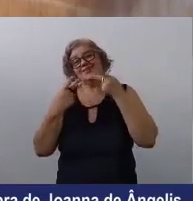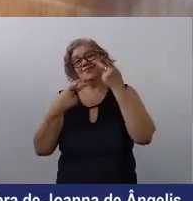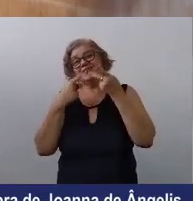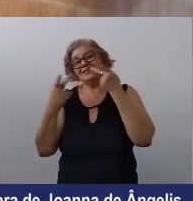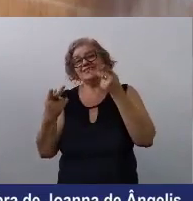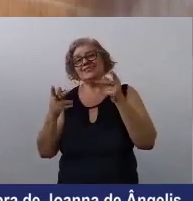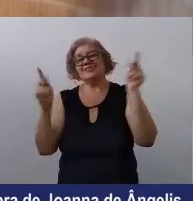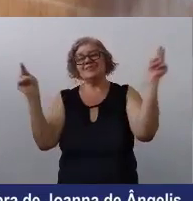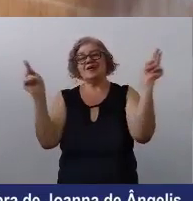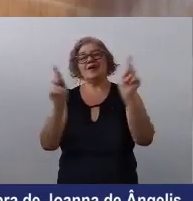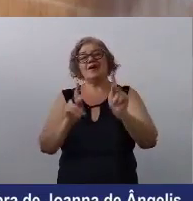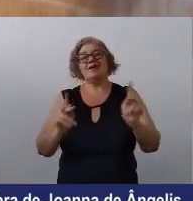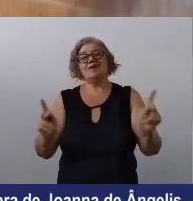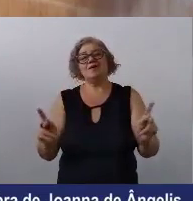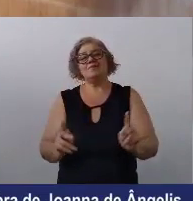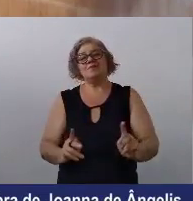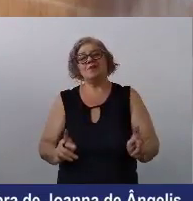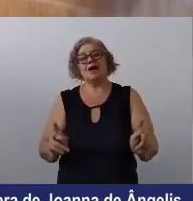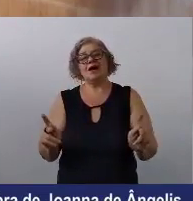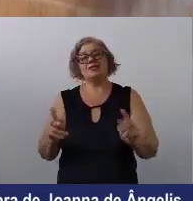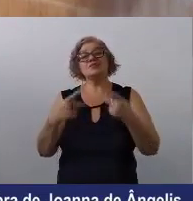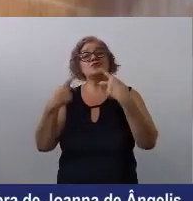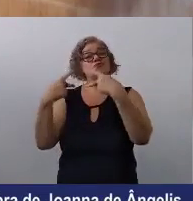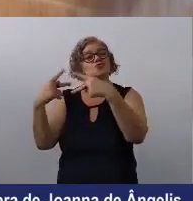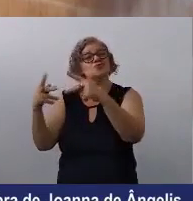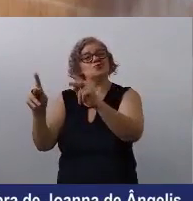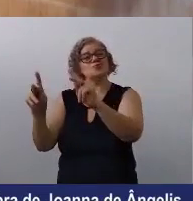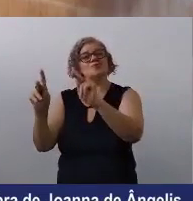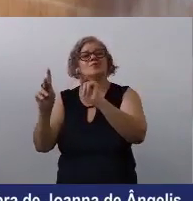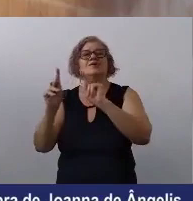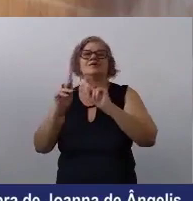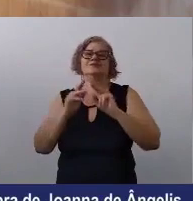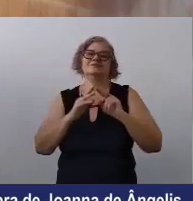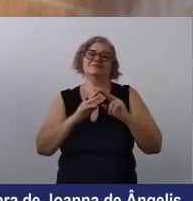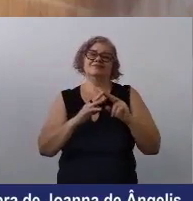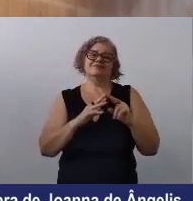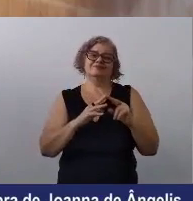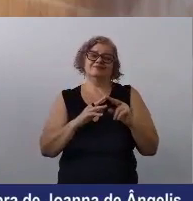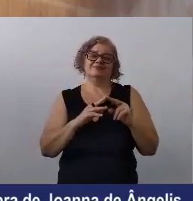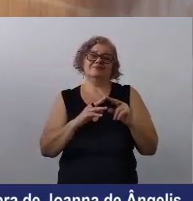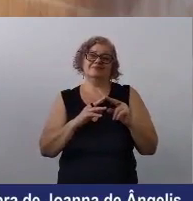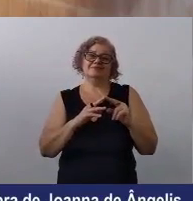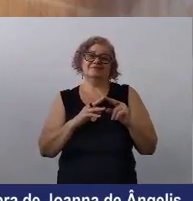disse: a paz seja contigo.